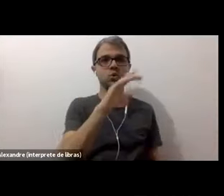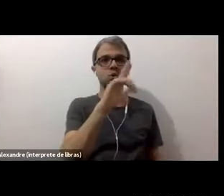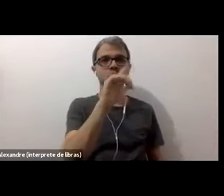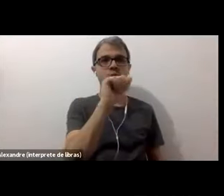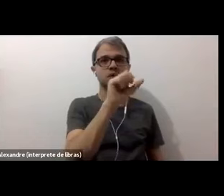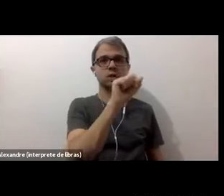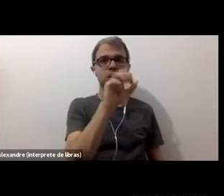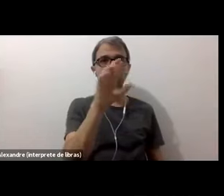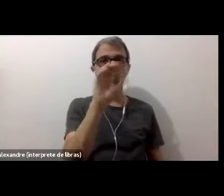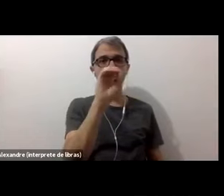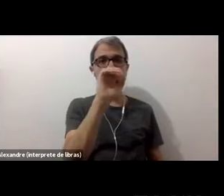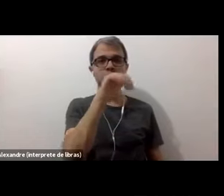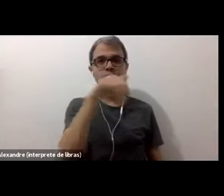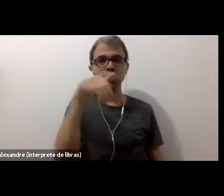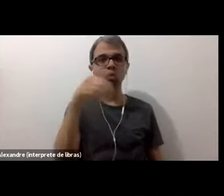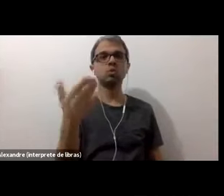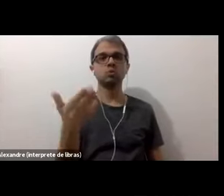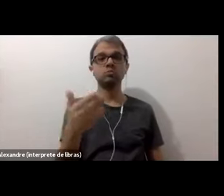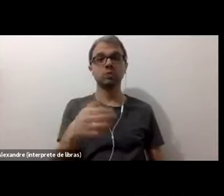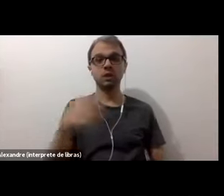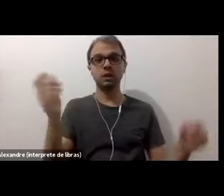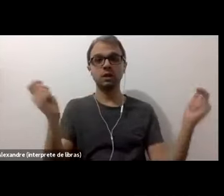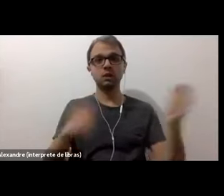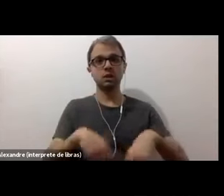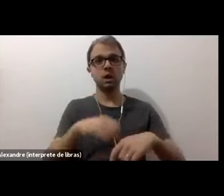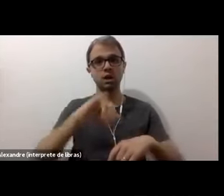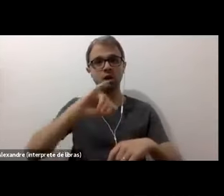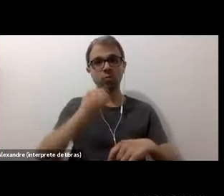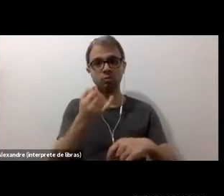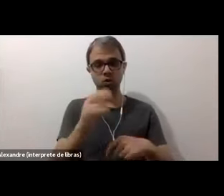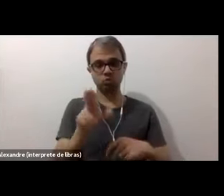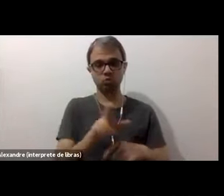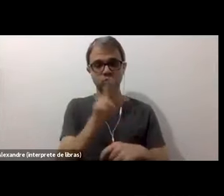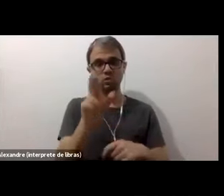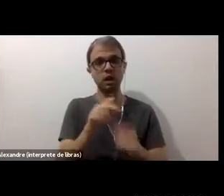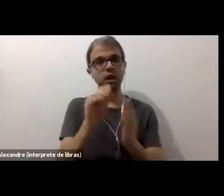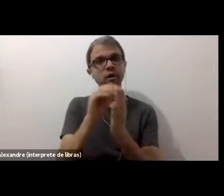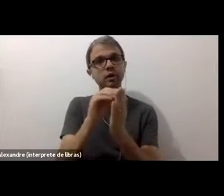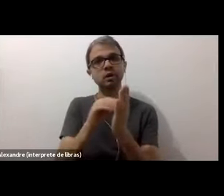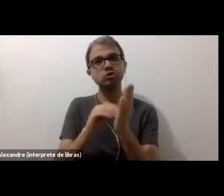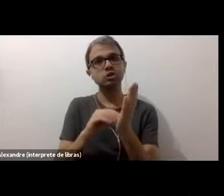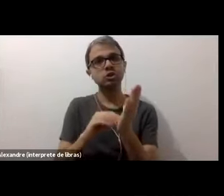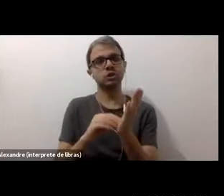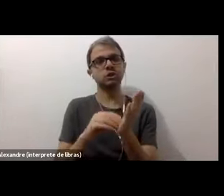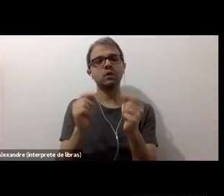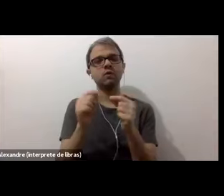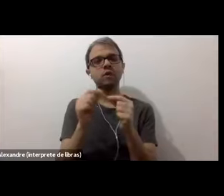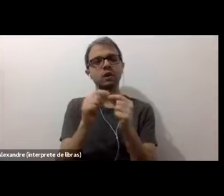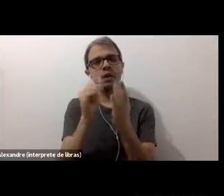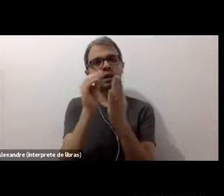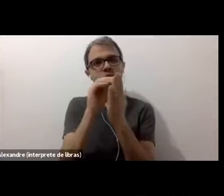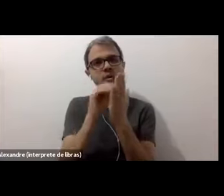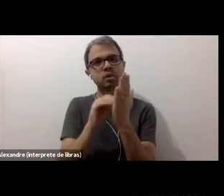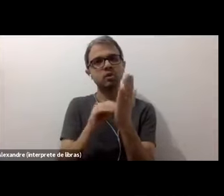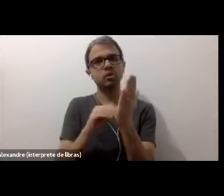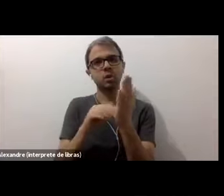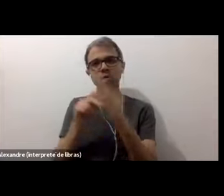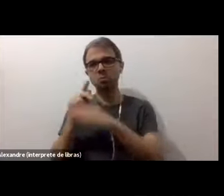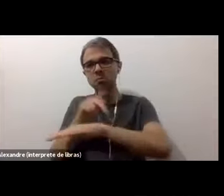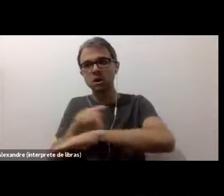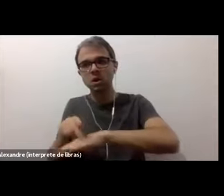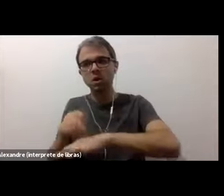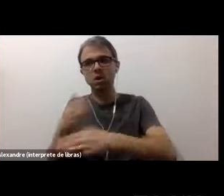das crianças nesses registros, né, nesse processo de documentação pedagógica, para que a gente possa,